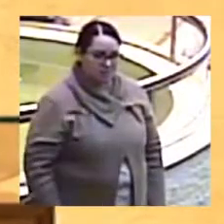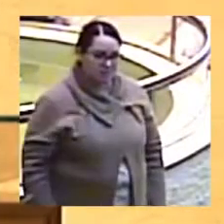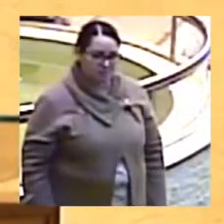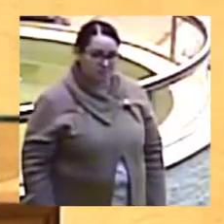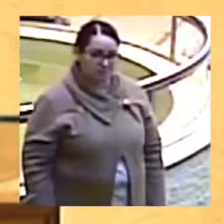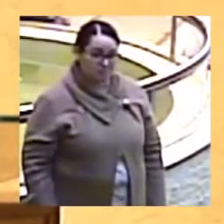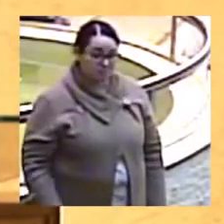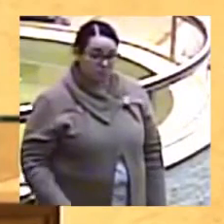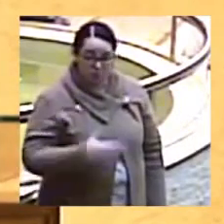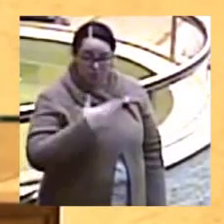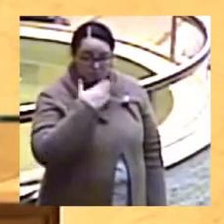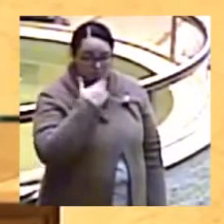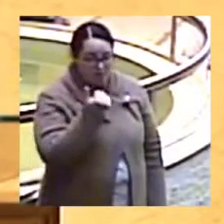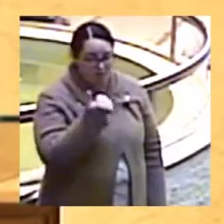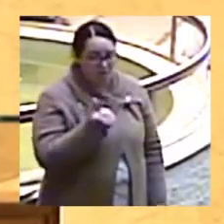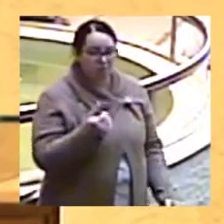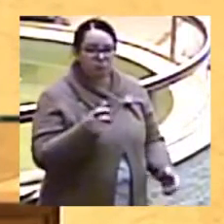possível.